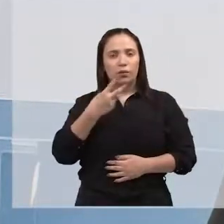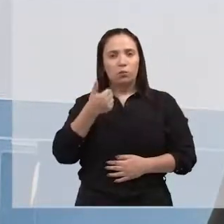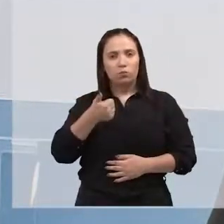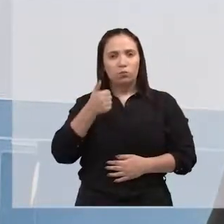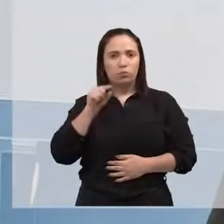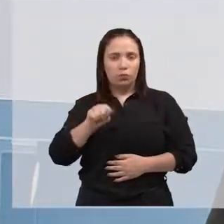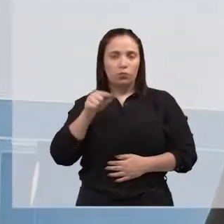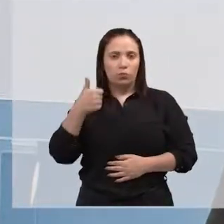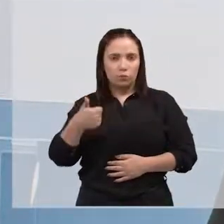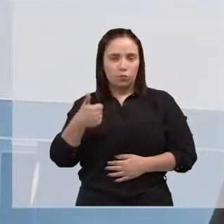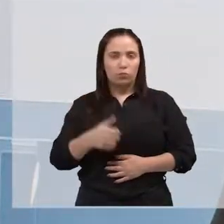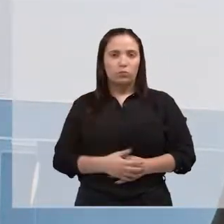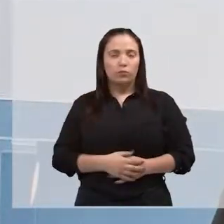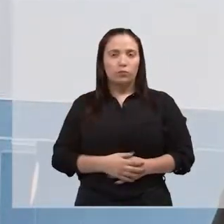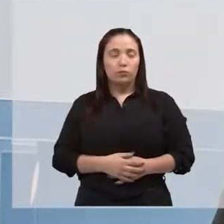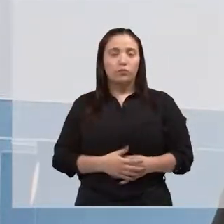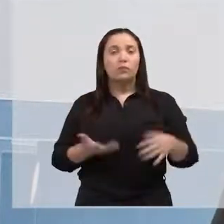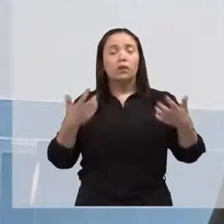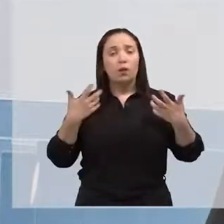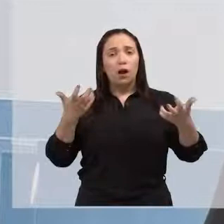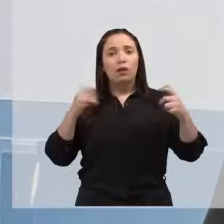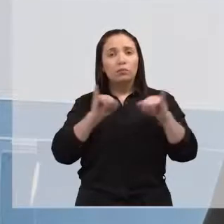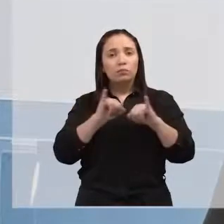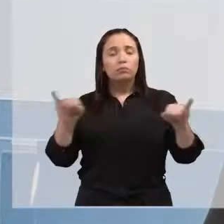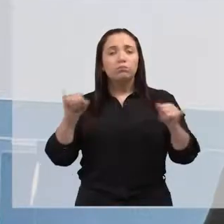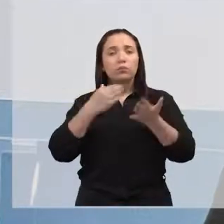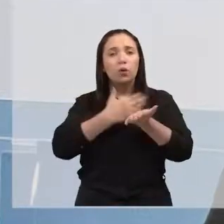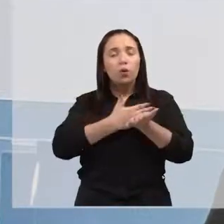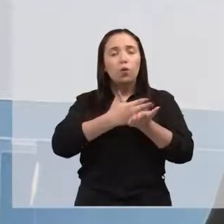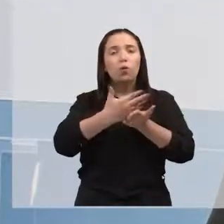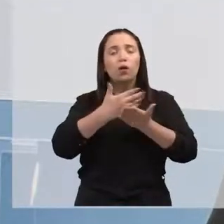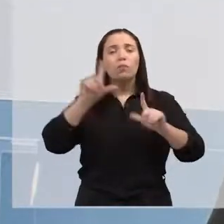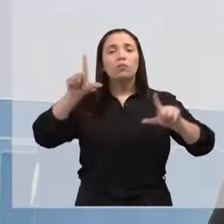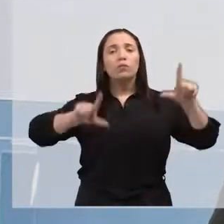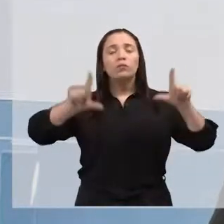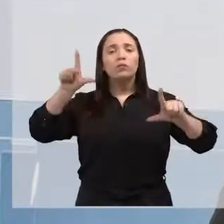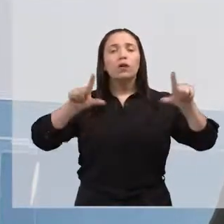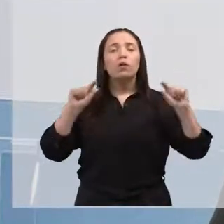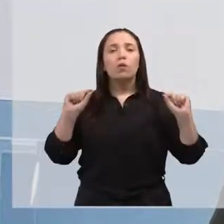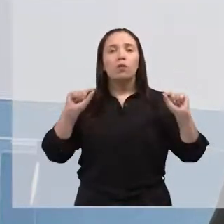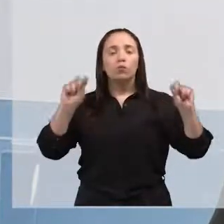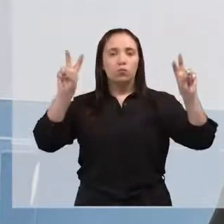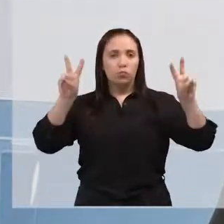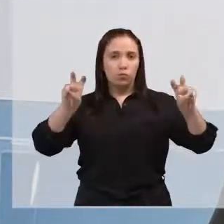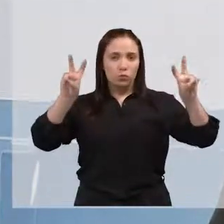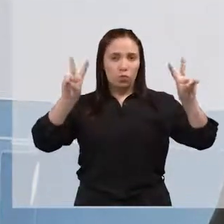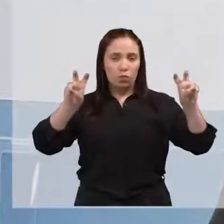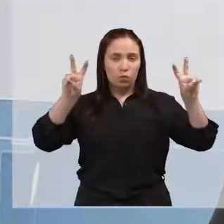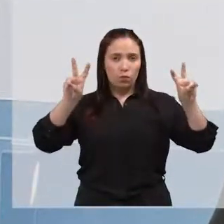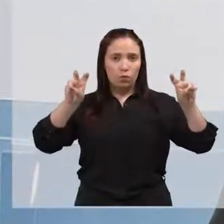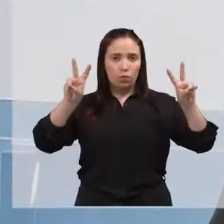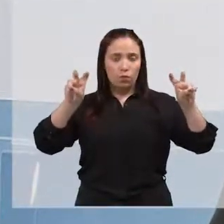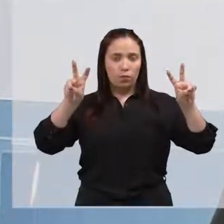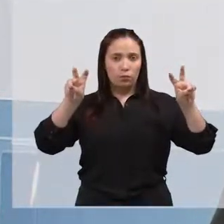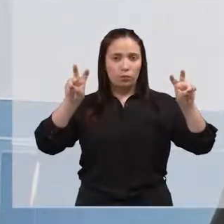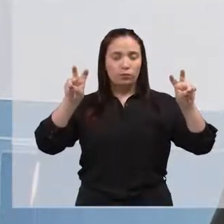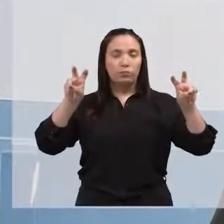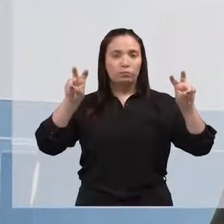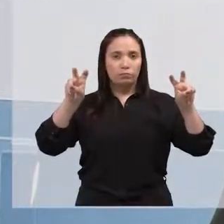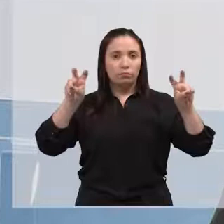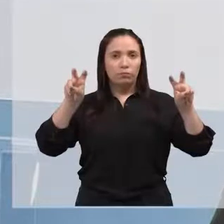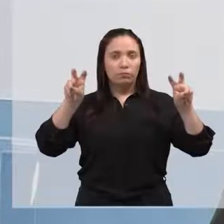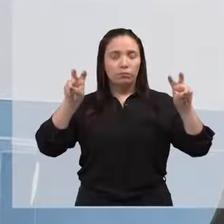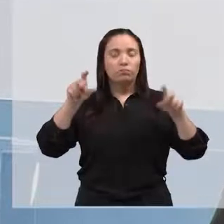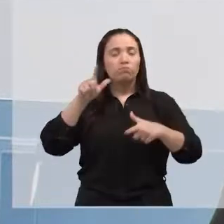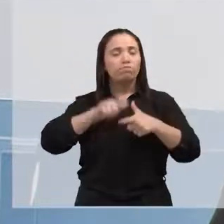31.1. Eu quero iniciar o programa de hoje falando de uma coisa que é hoje o maior